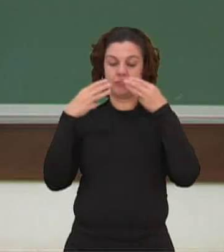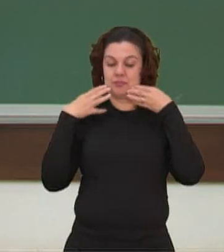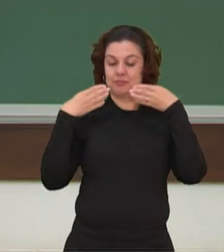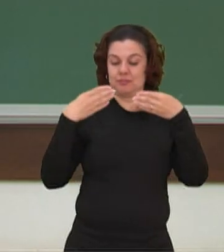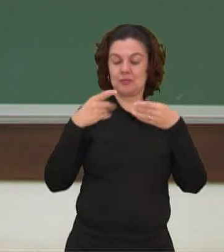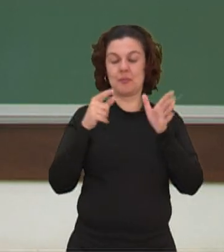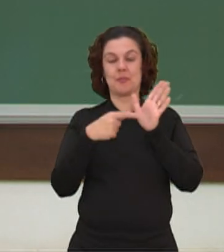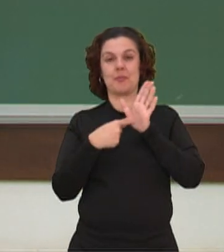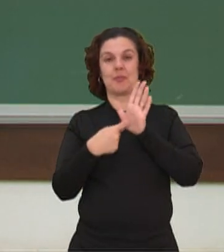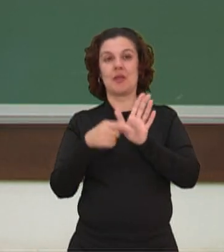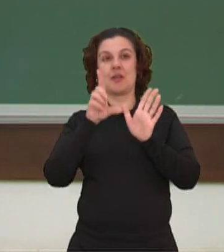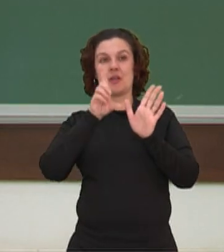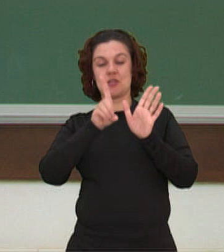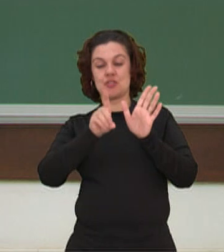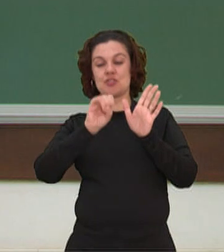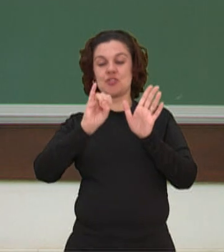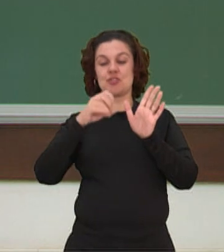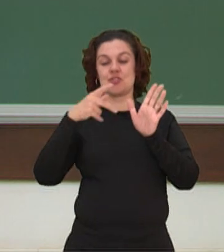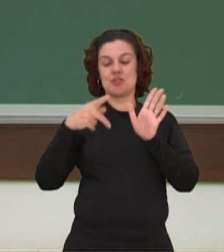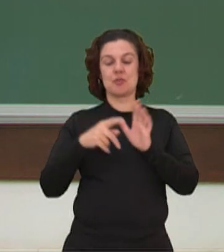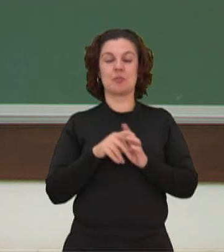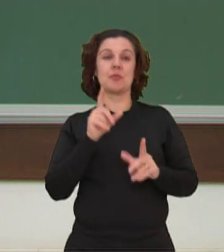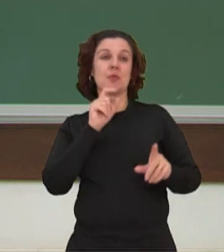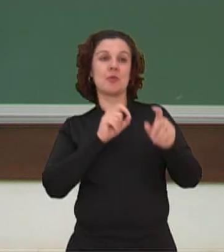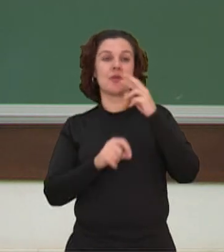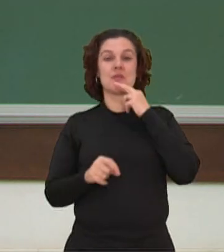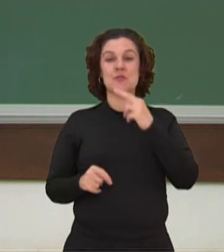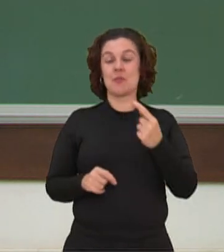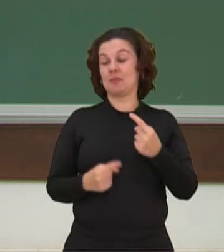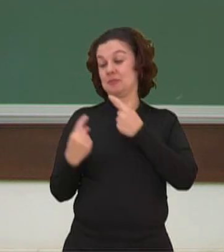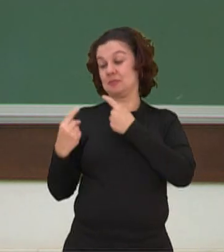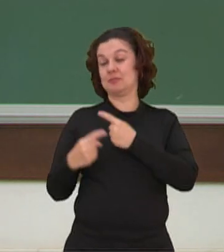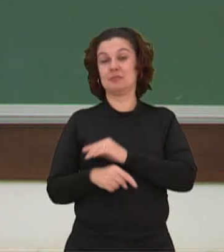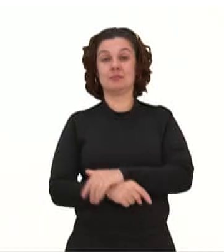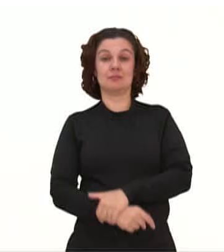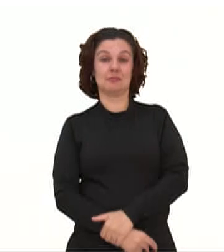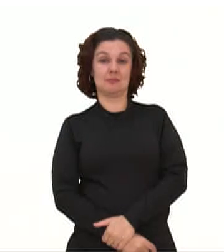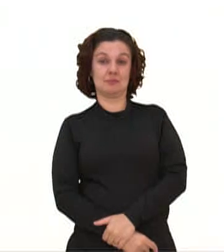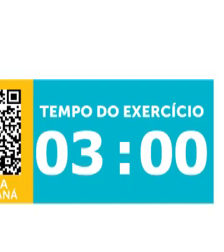criados pelo DIP. E sobre o DIP, responda essas perguntas.